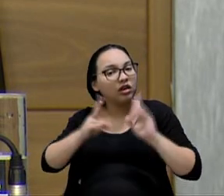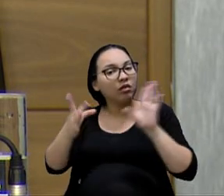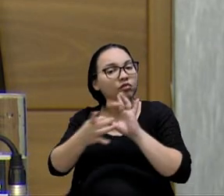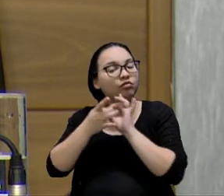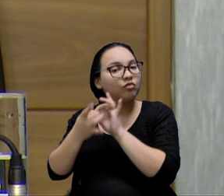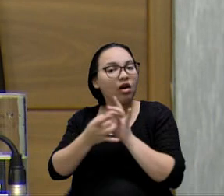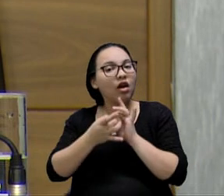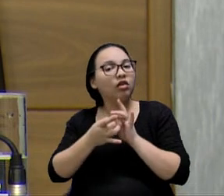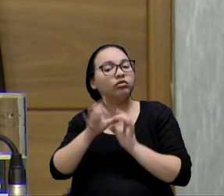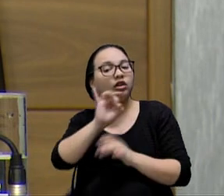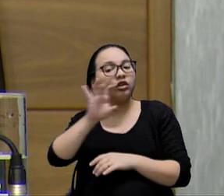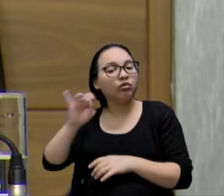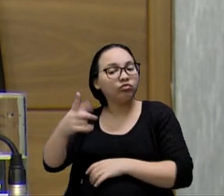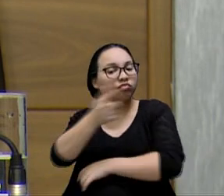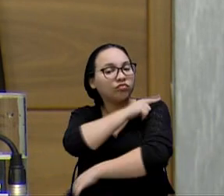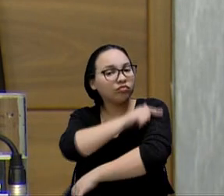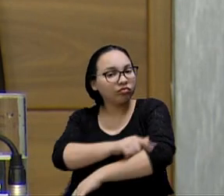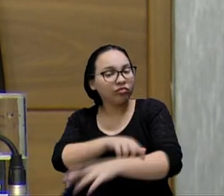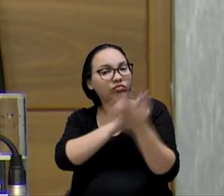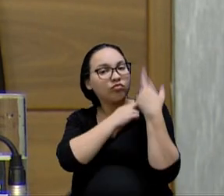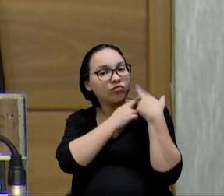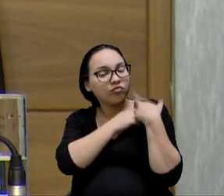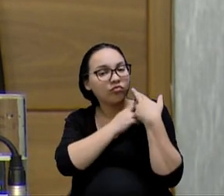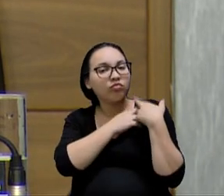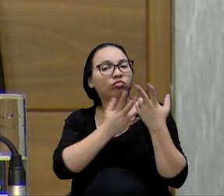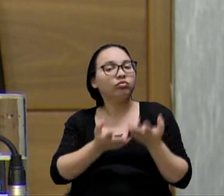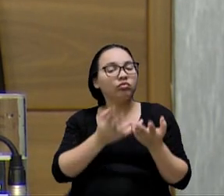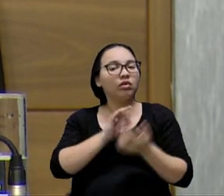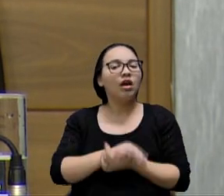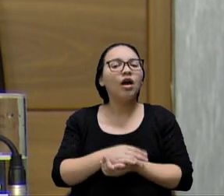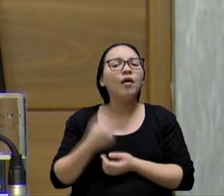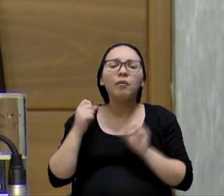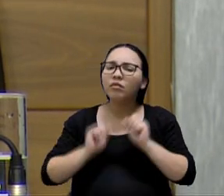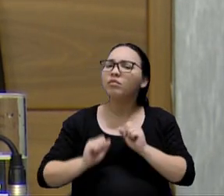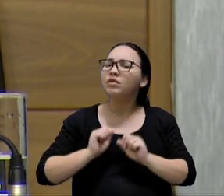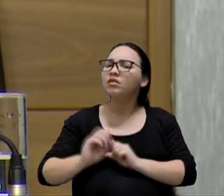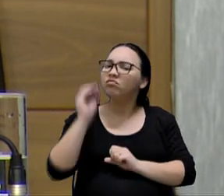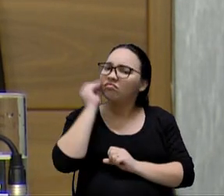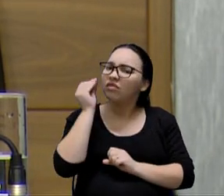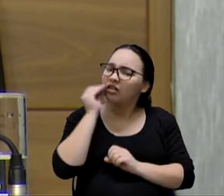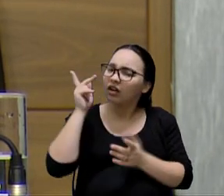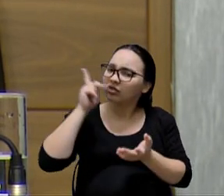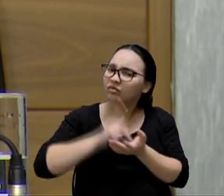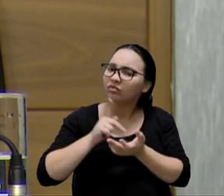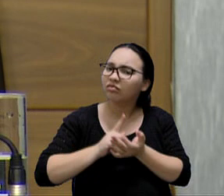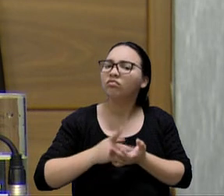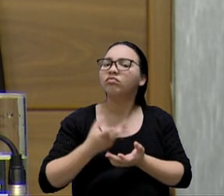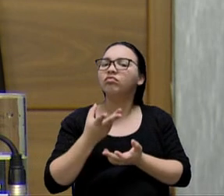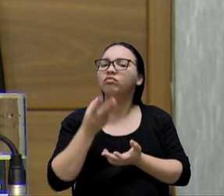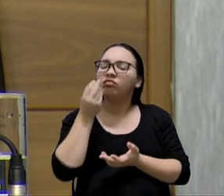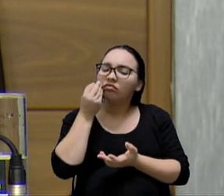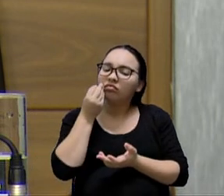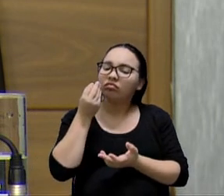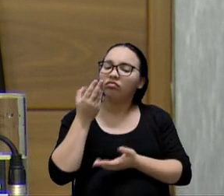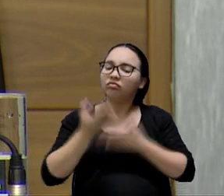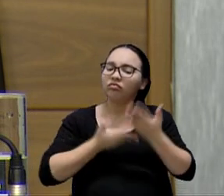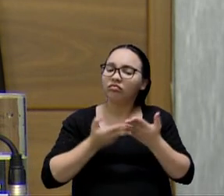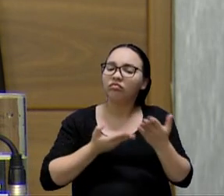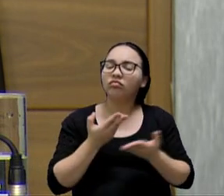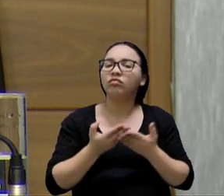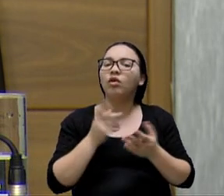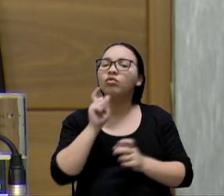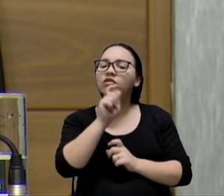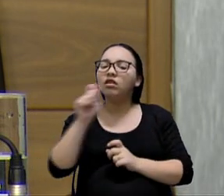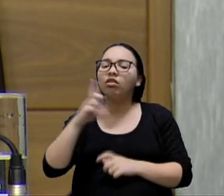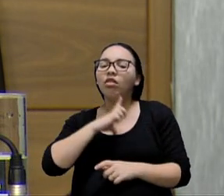de responsabilidade, possamos, sim, realmente tentar continuar dando o que existe de melhor dentro de cada um de